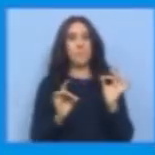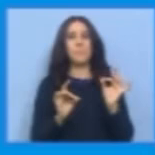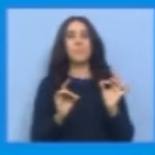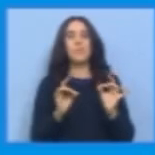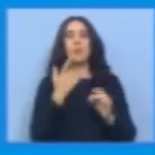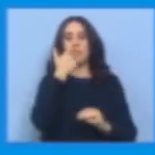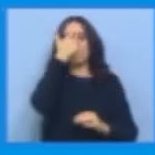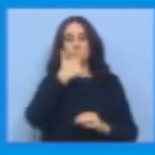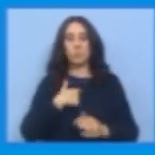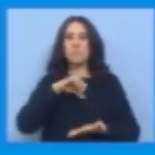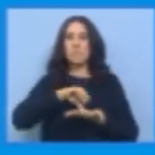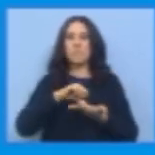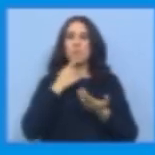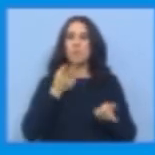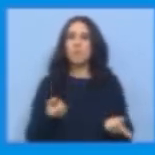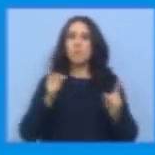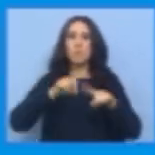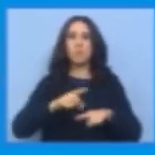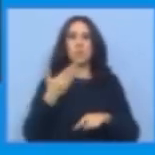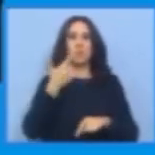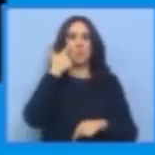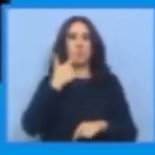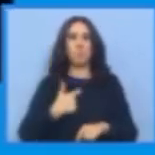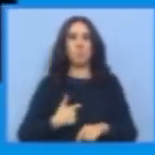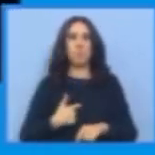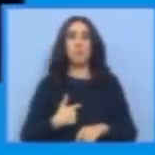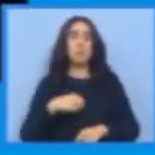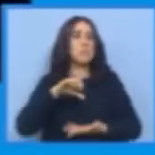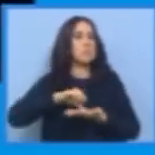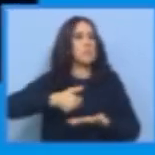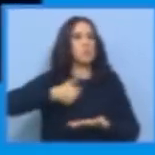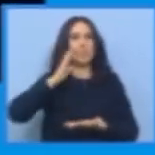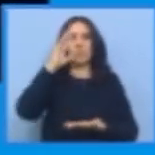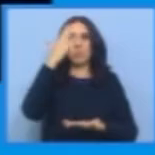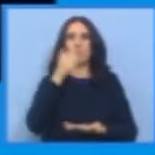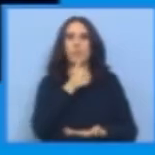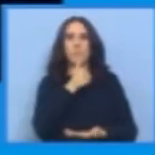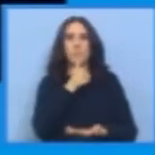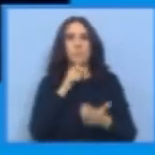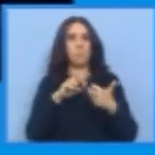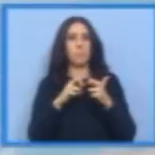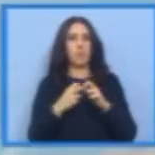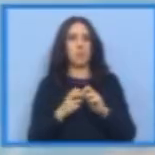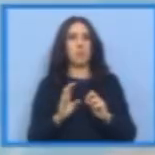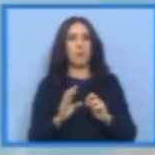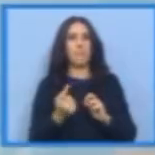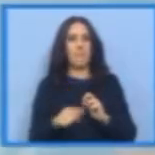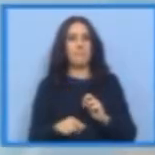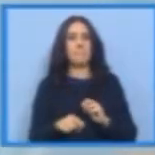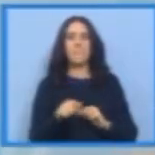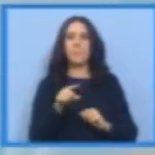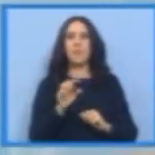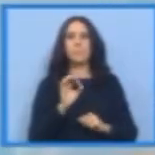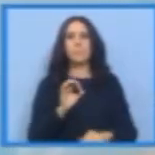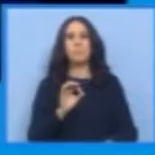recoloquem a pessoa no centro e os direitos humanos no centro desta questão e desta problemática. Essa é